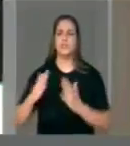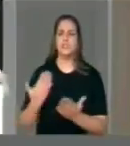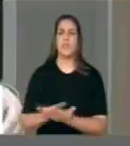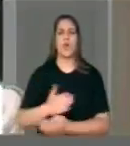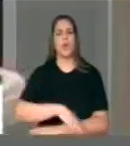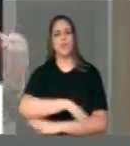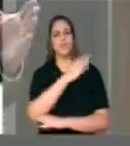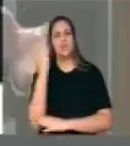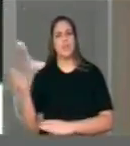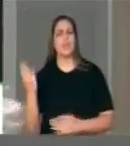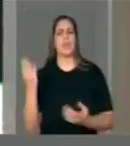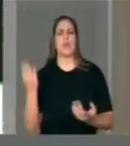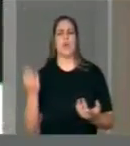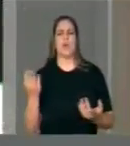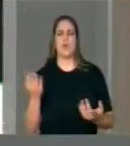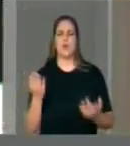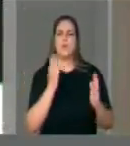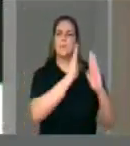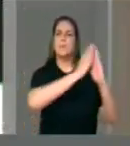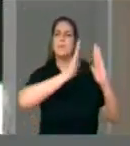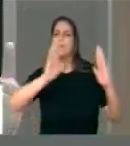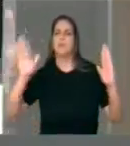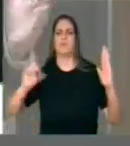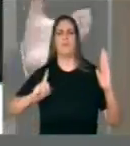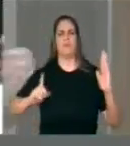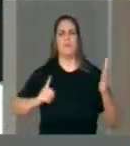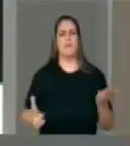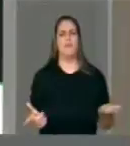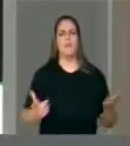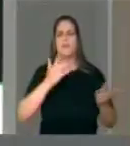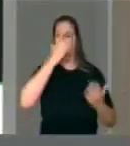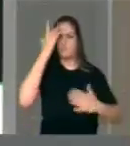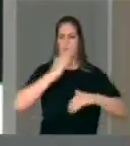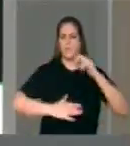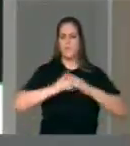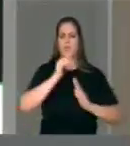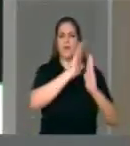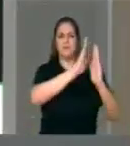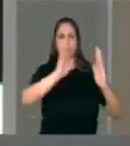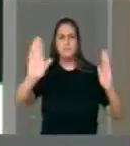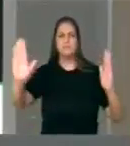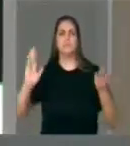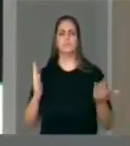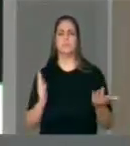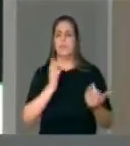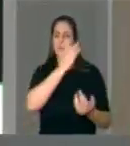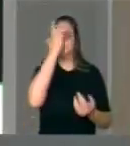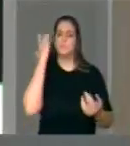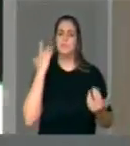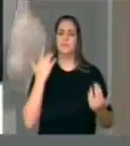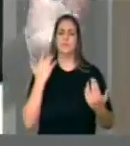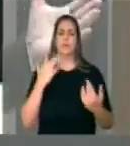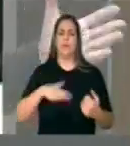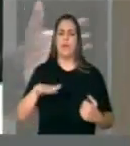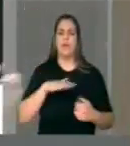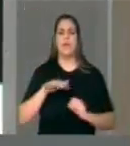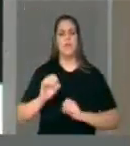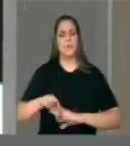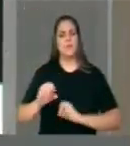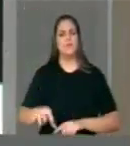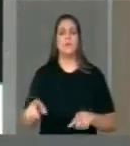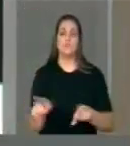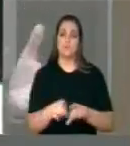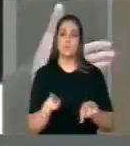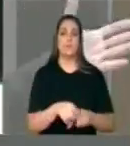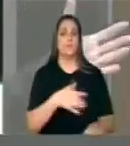turno integral, investir nas bibliotecas, investir nos bibliotecários, enfim, investir na educação e também na